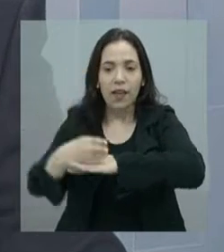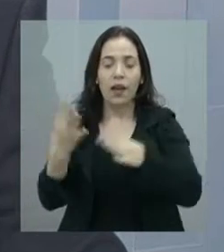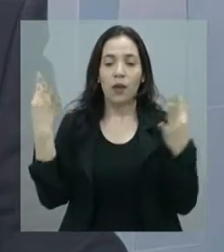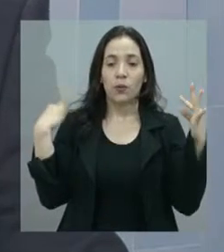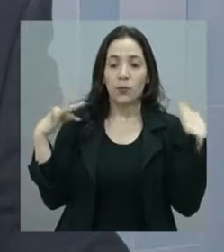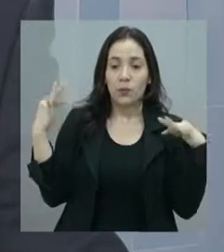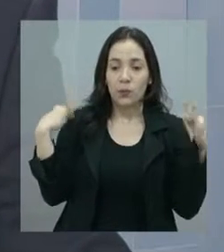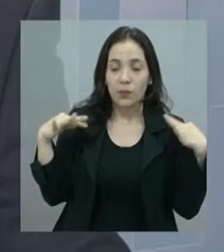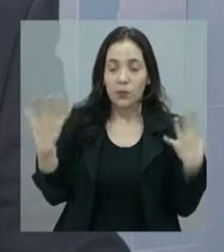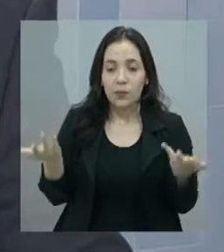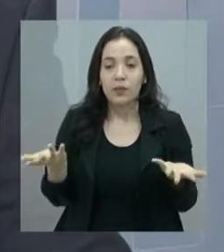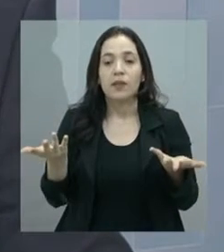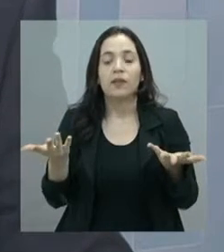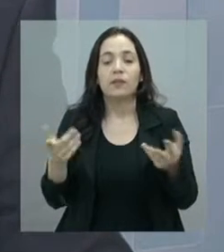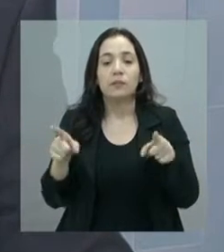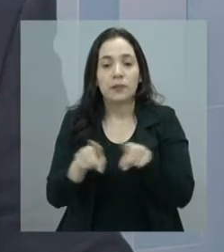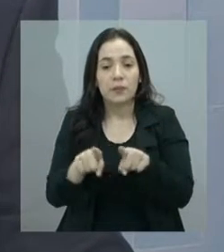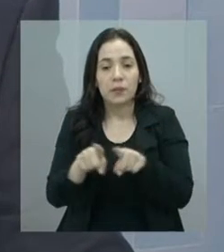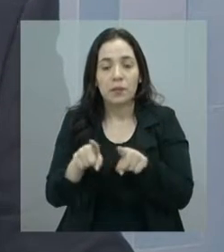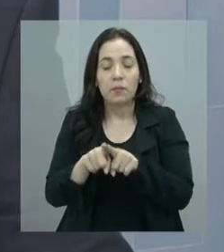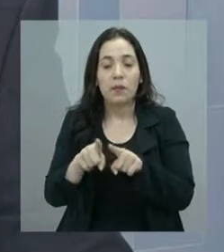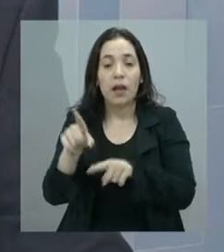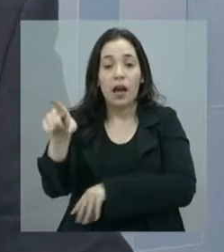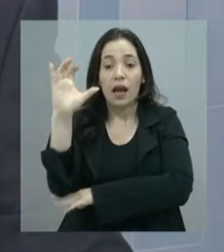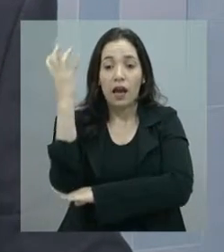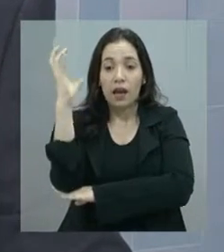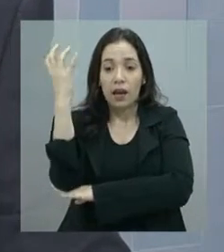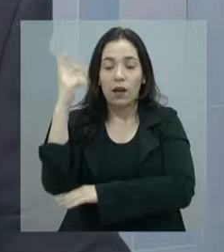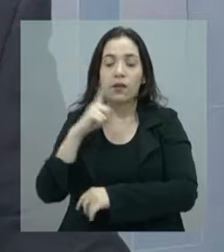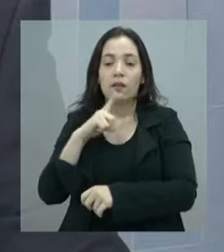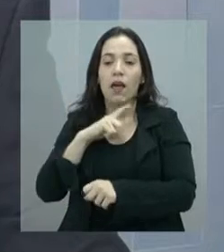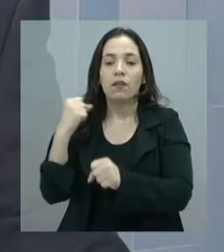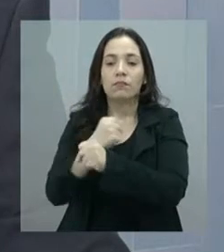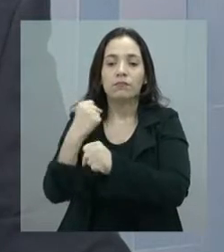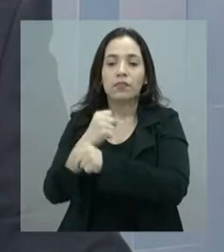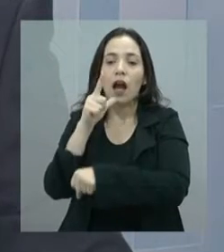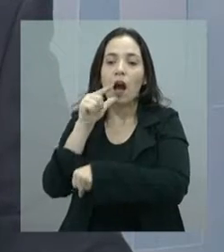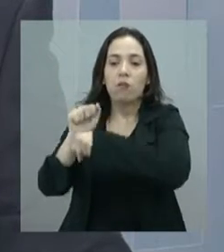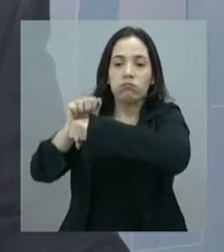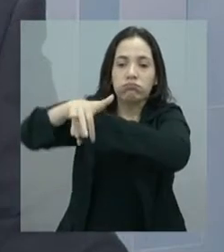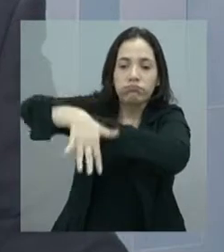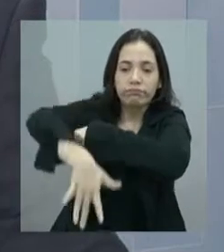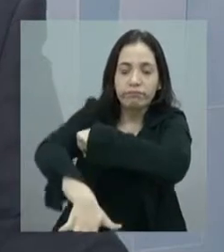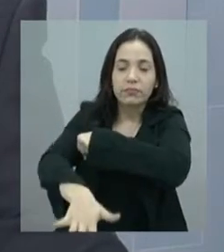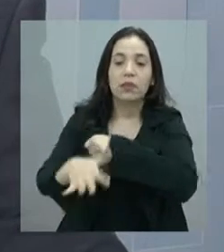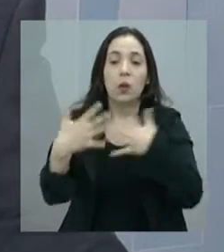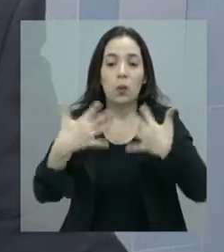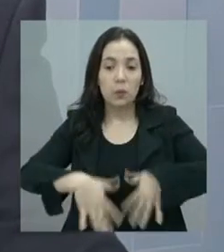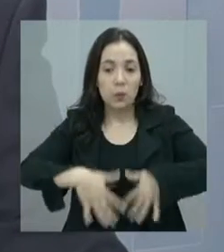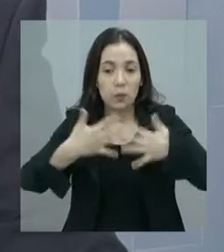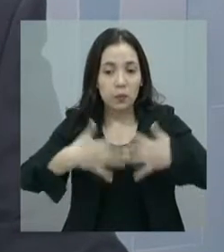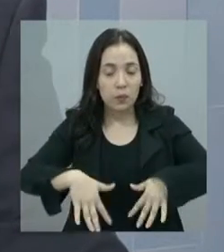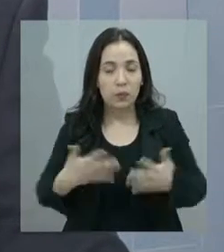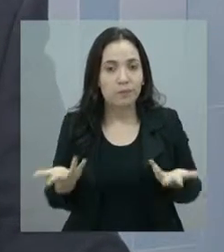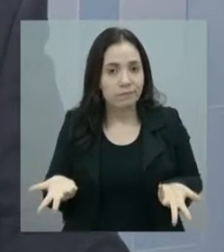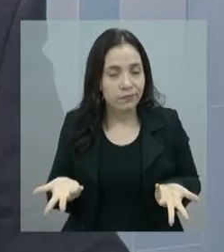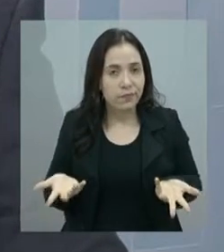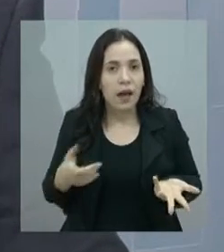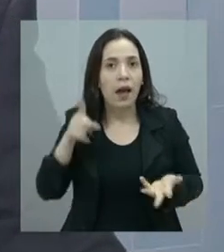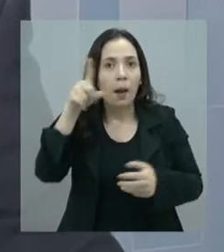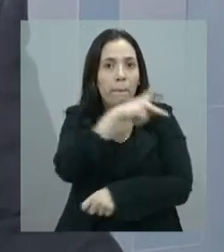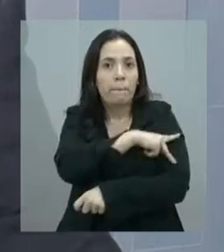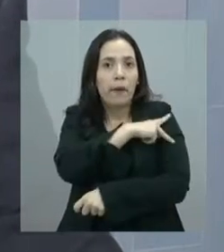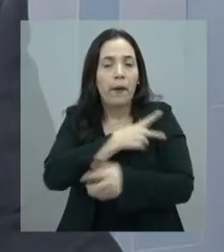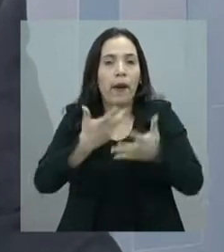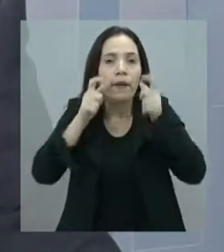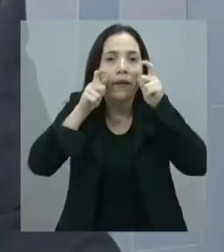E Crateús pegaram a junção do quinto maior açude que está sendo construído, que é o Fronteiras. Pega o Quênia lá. Pega uma parte do Quênia do Ceará. Então